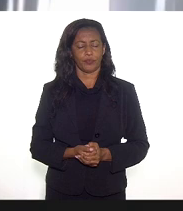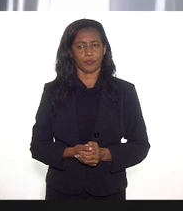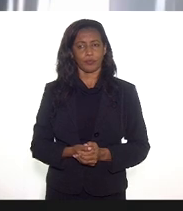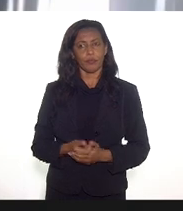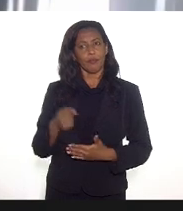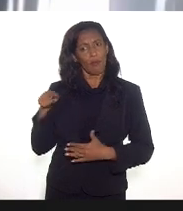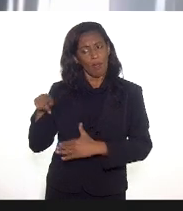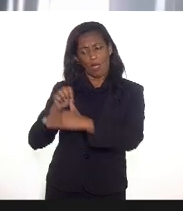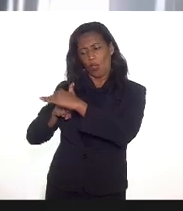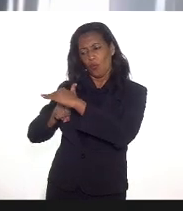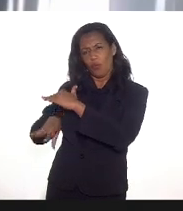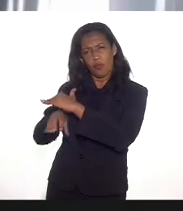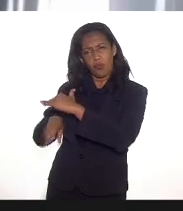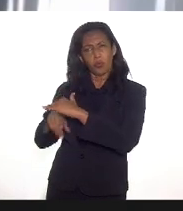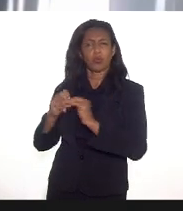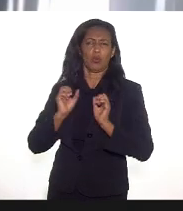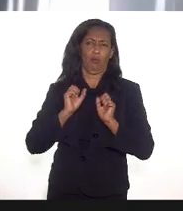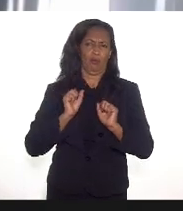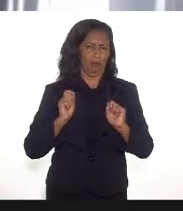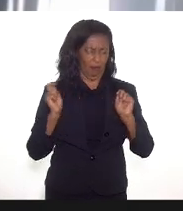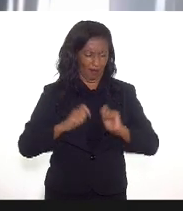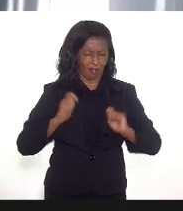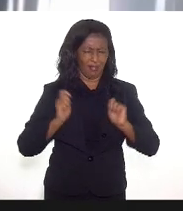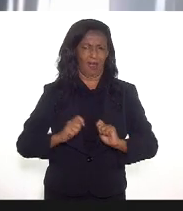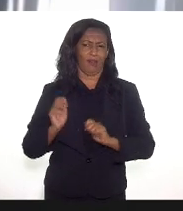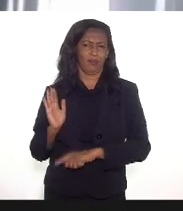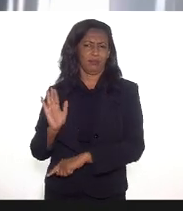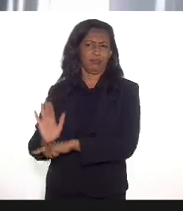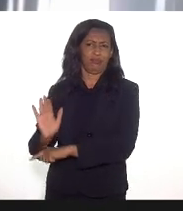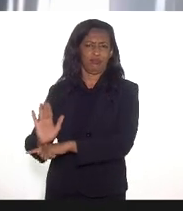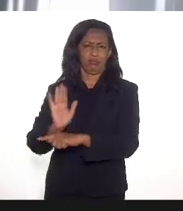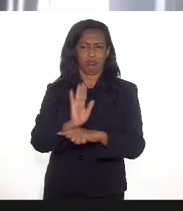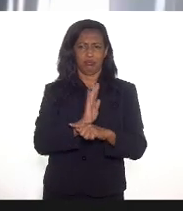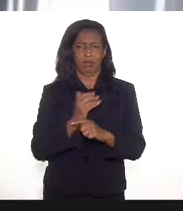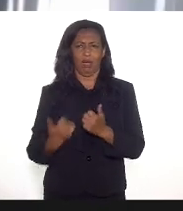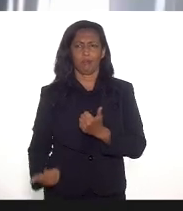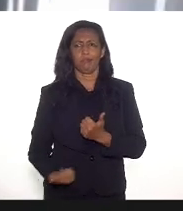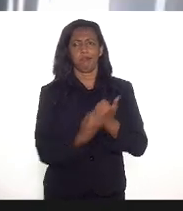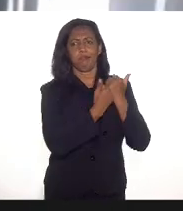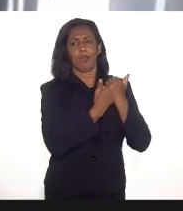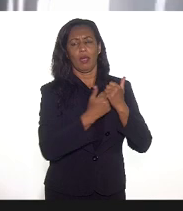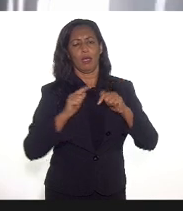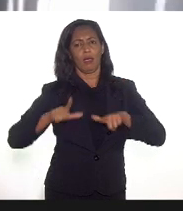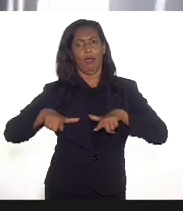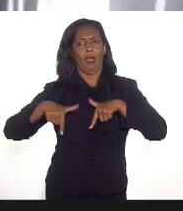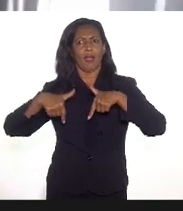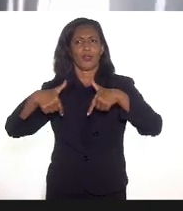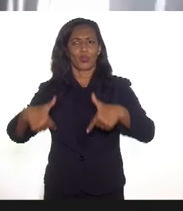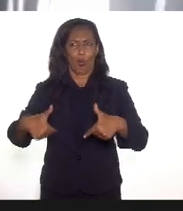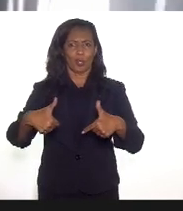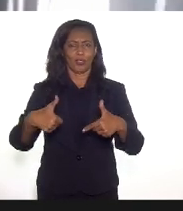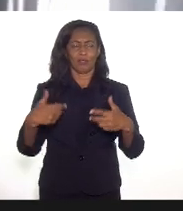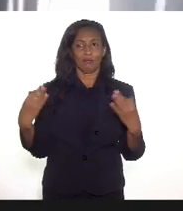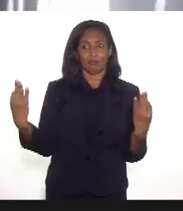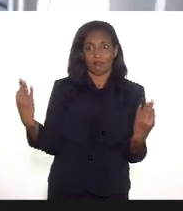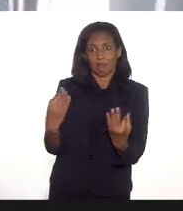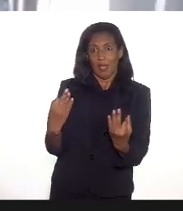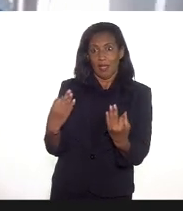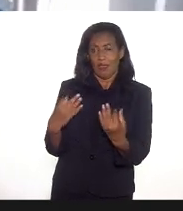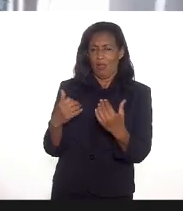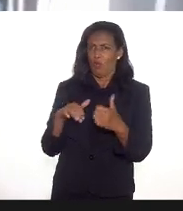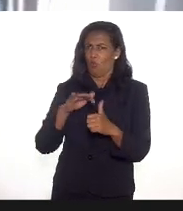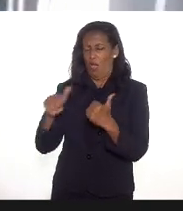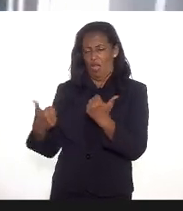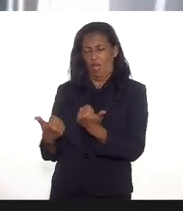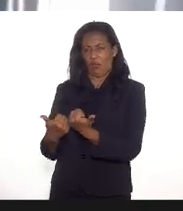Fundo Soberano poderia também cumprir esse papel de apoiar ações estruturantes, não só ações